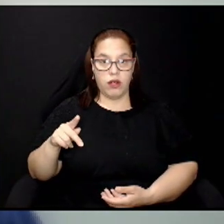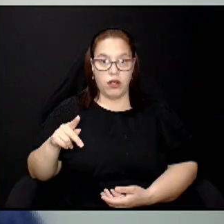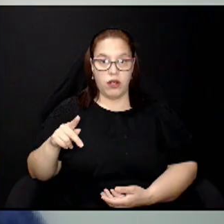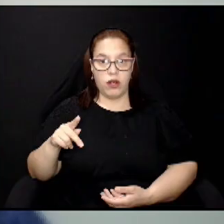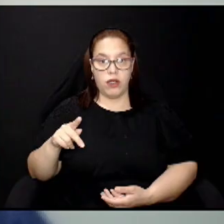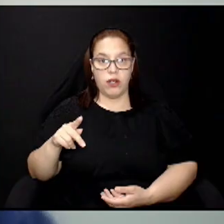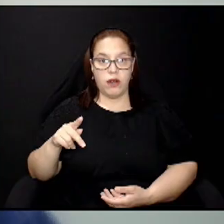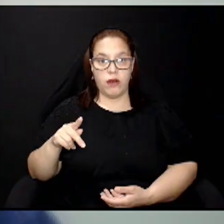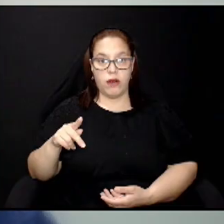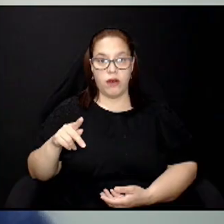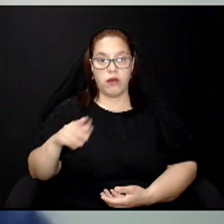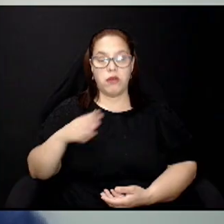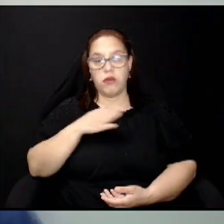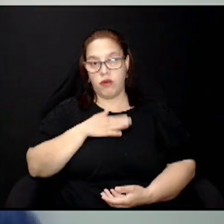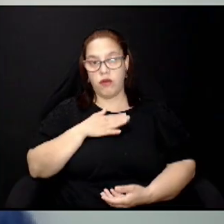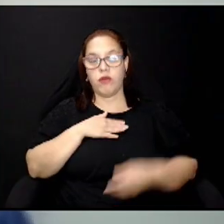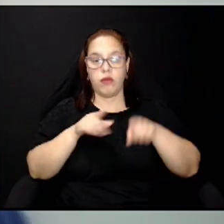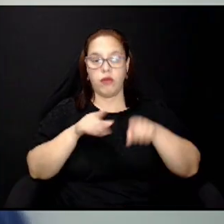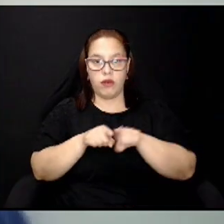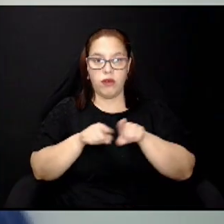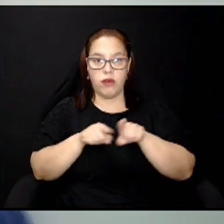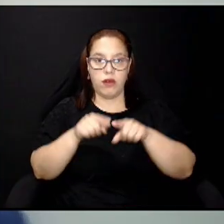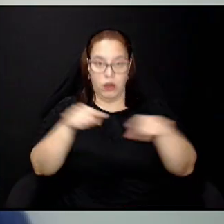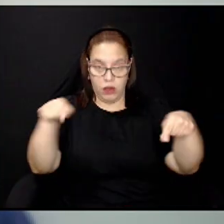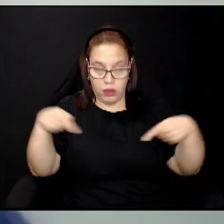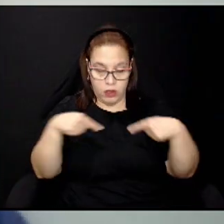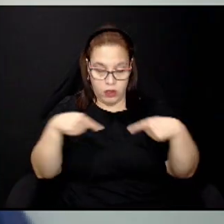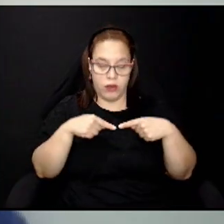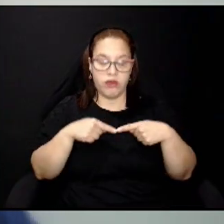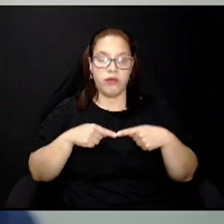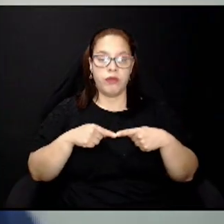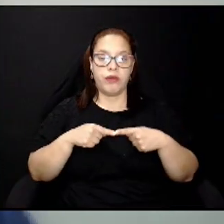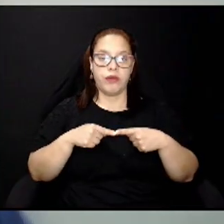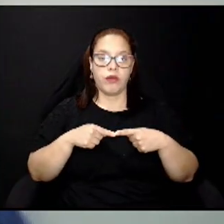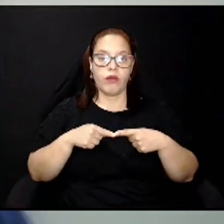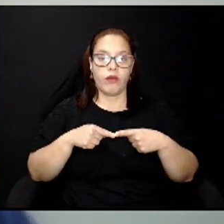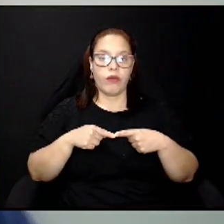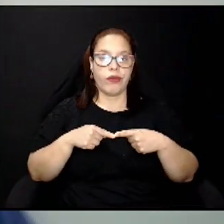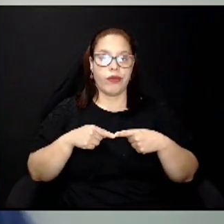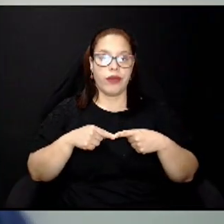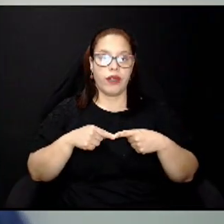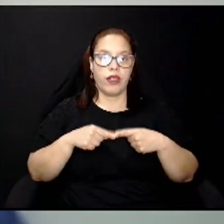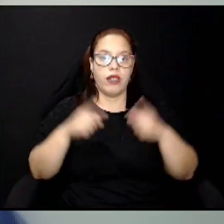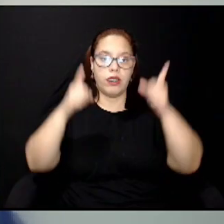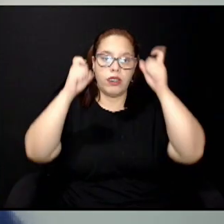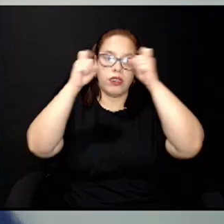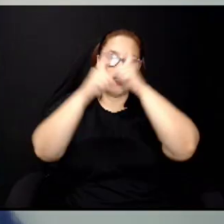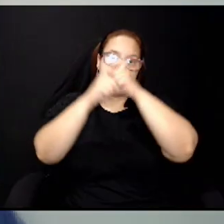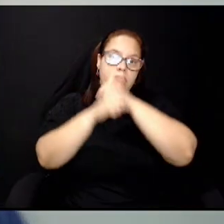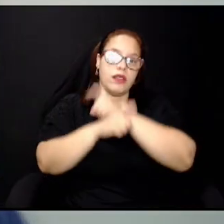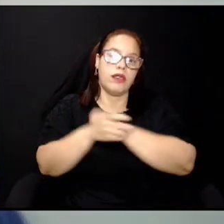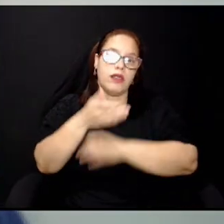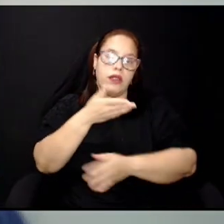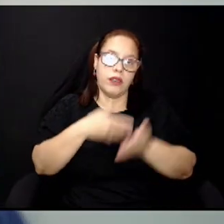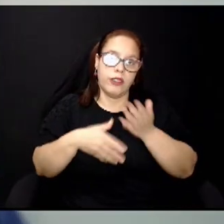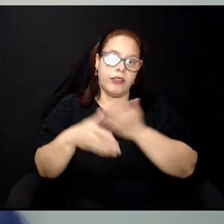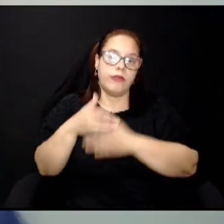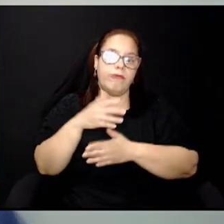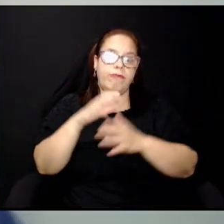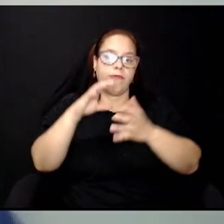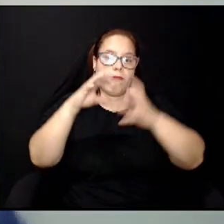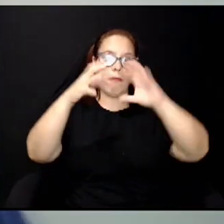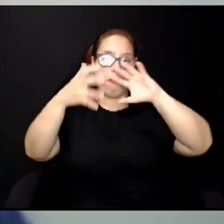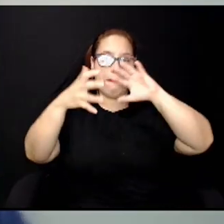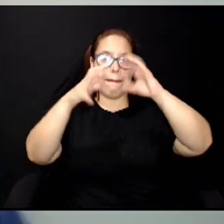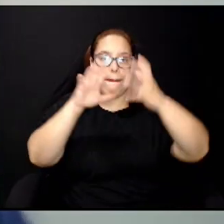demanda minha também, em sala de aula. Era um tema bastante complexo, que envolve aí a questão das mudanças